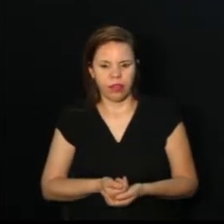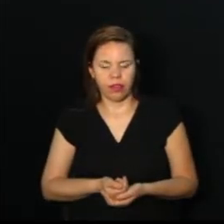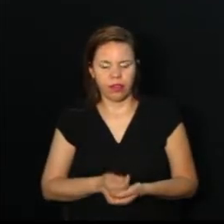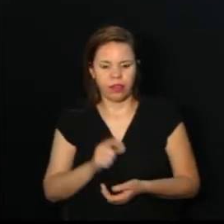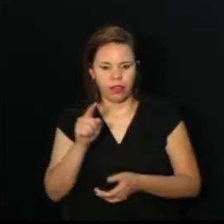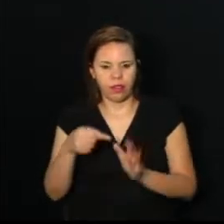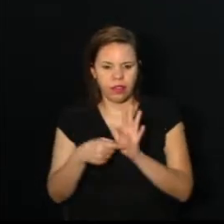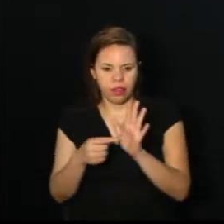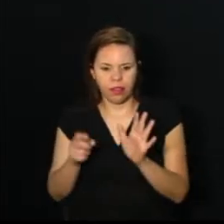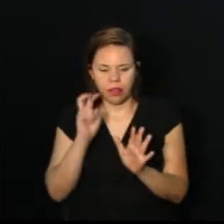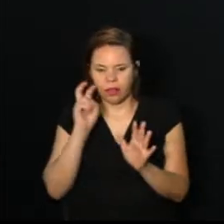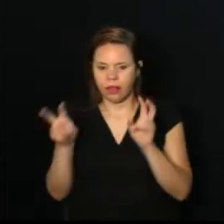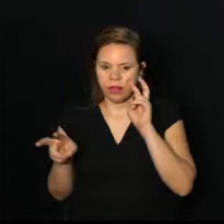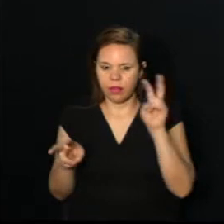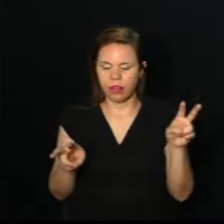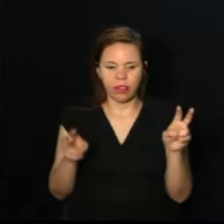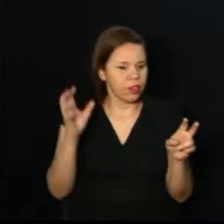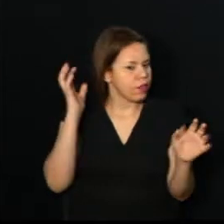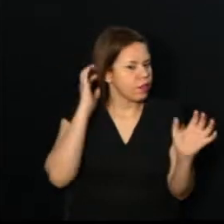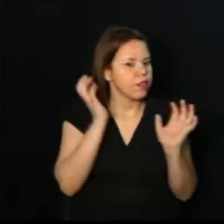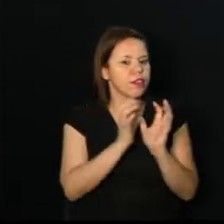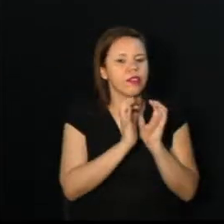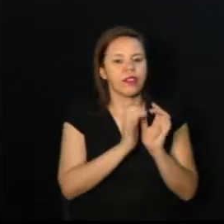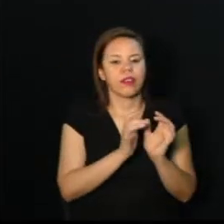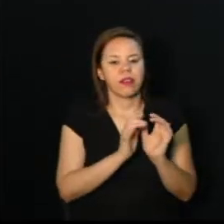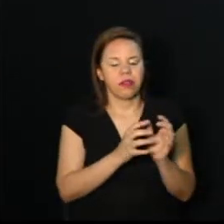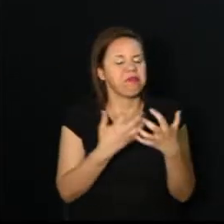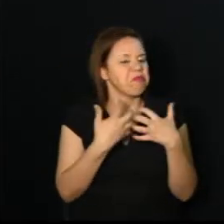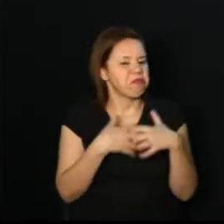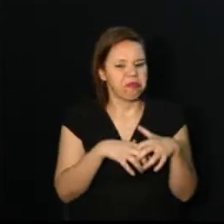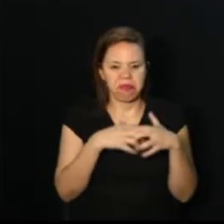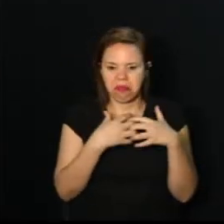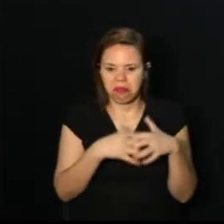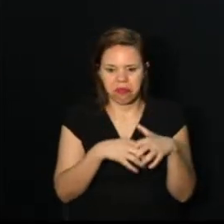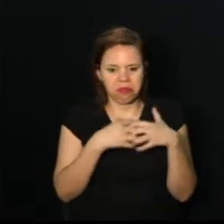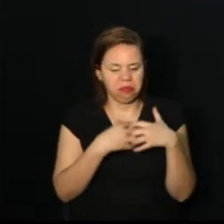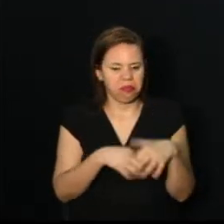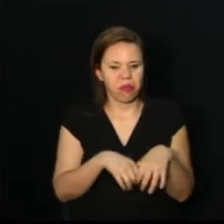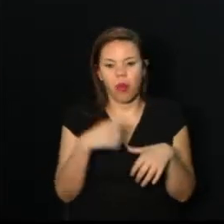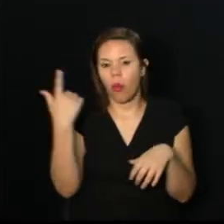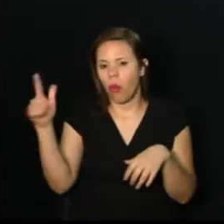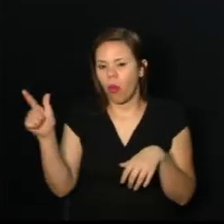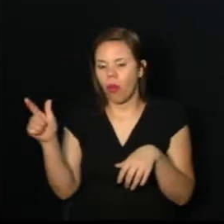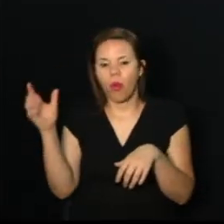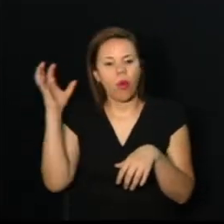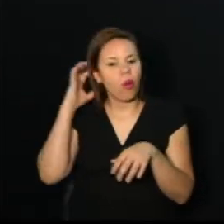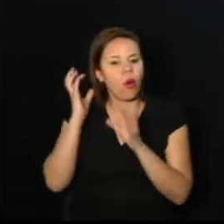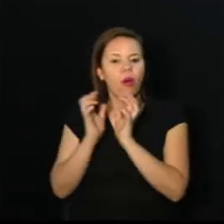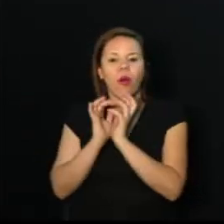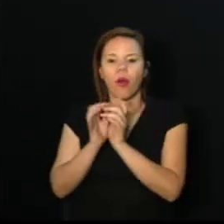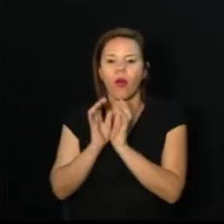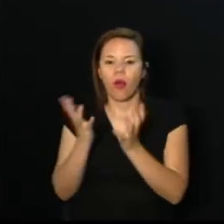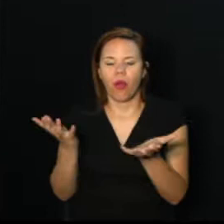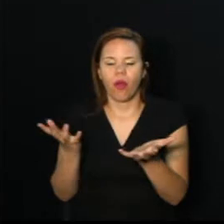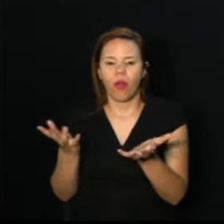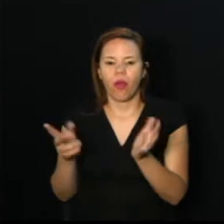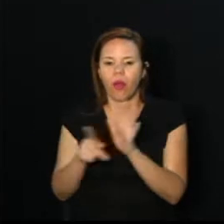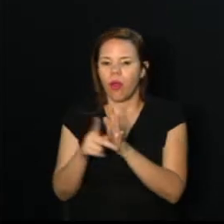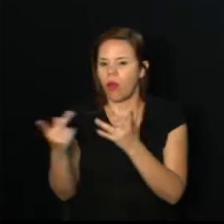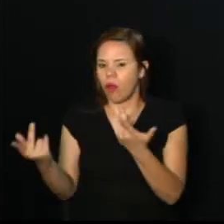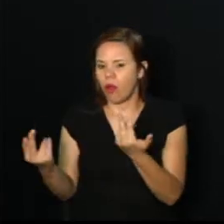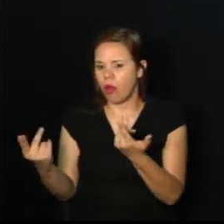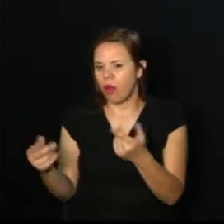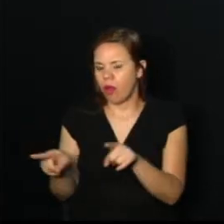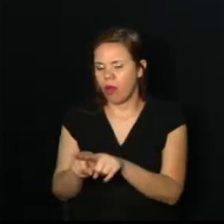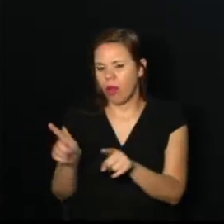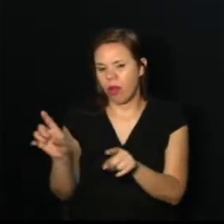Aqui nós vemos um cérebrozinho funcionando. E ali do lado, um cérebrozinho funcionando,